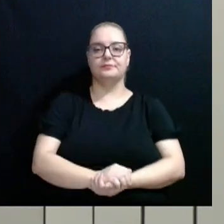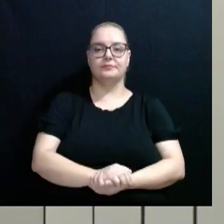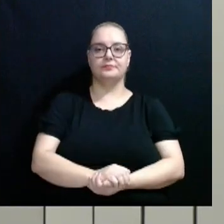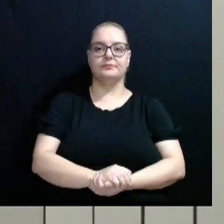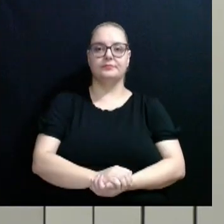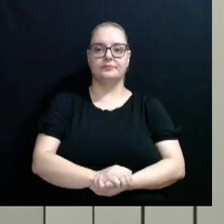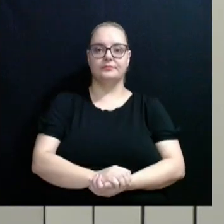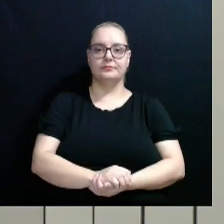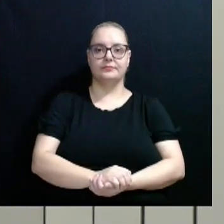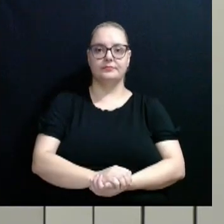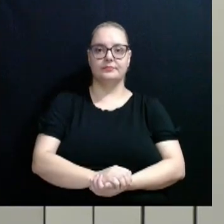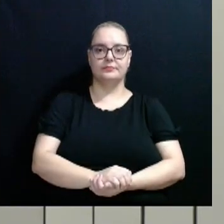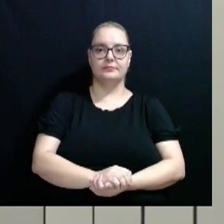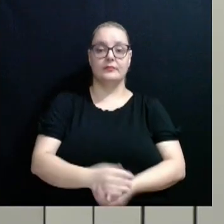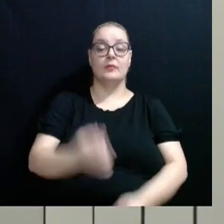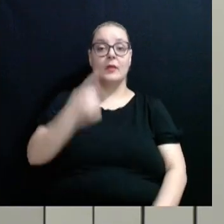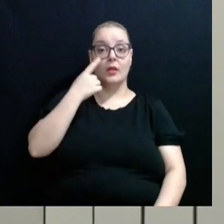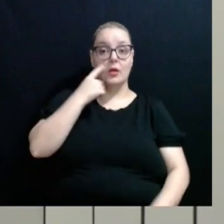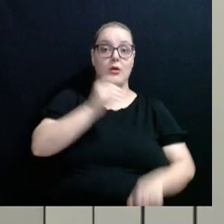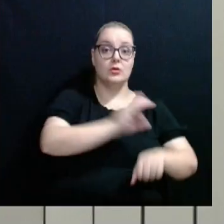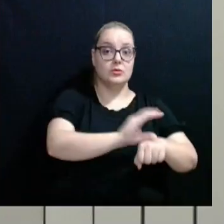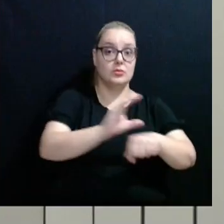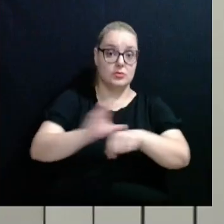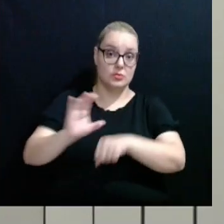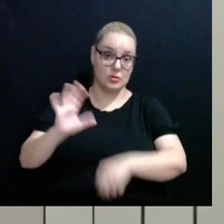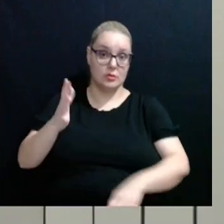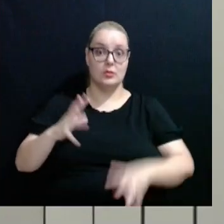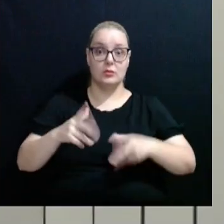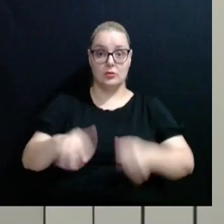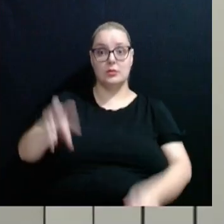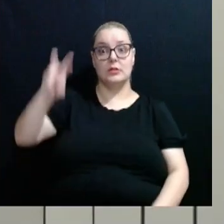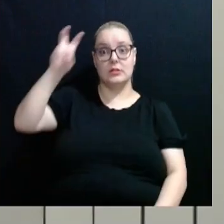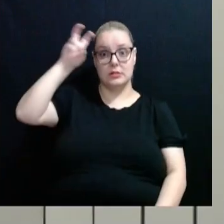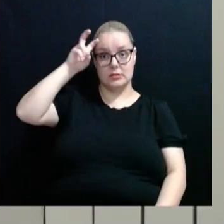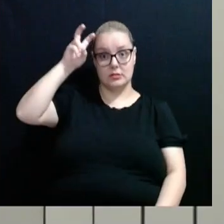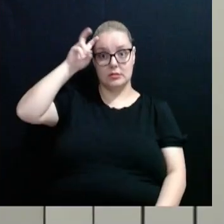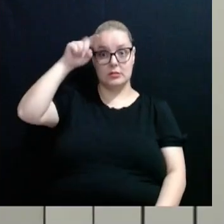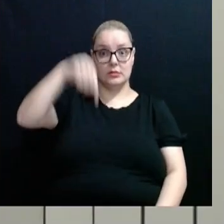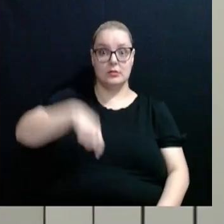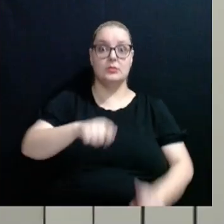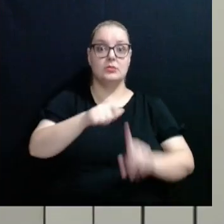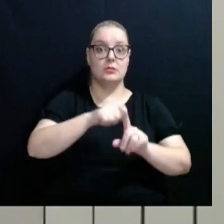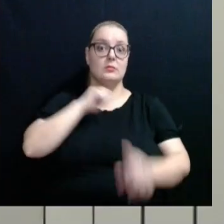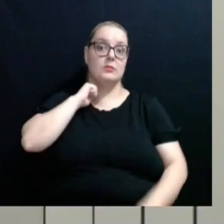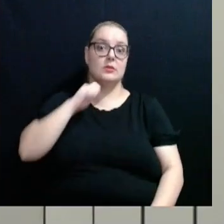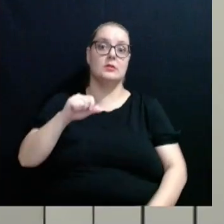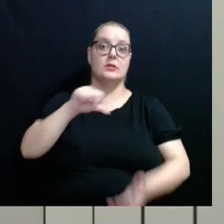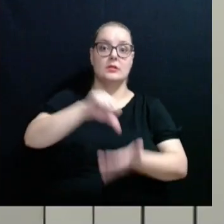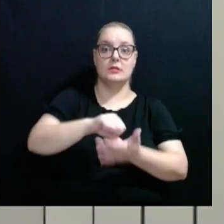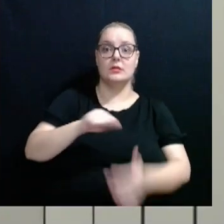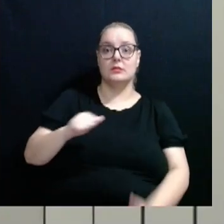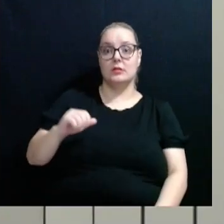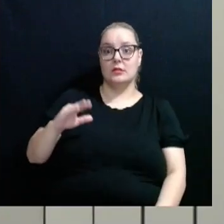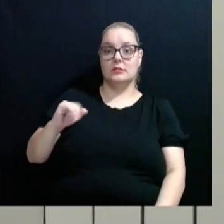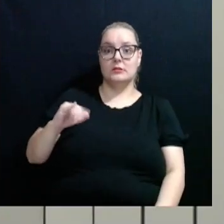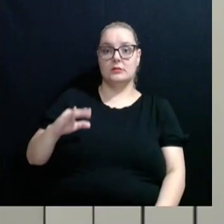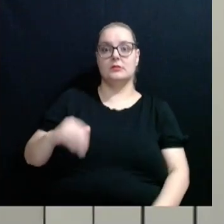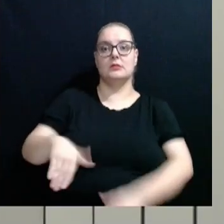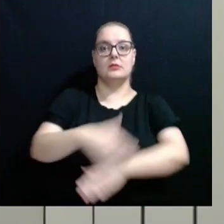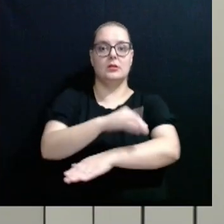E olha, esses cursos acontecem todas as quintas-feiras deste mês de abril na sede da ASIC, que fica na rua José